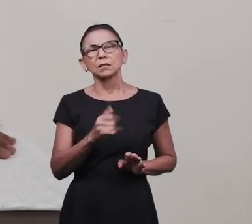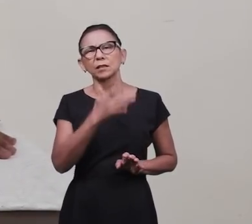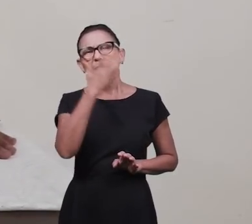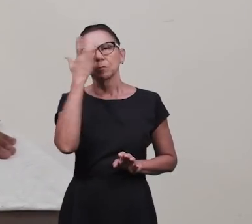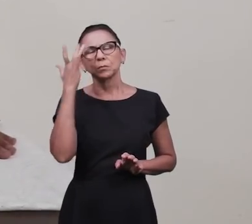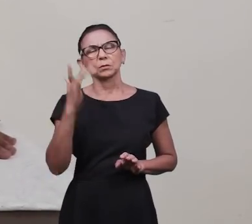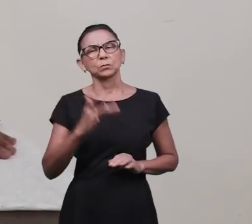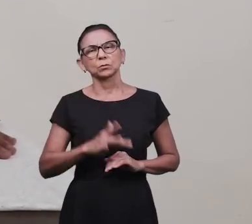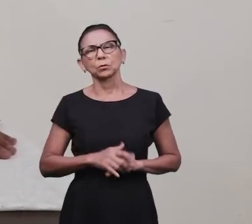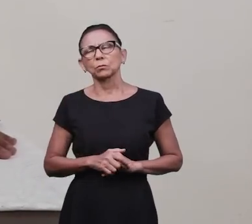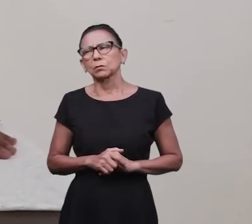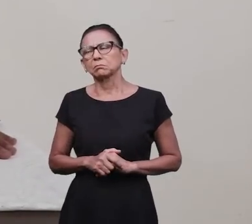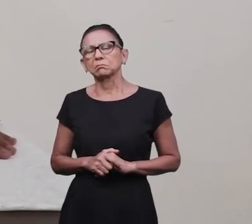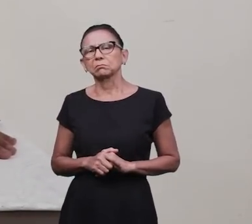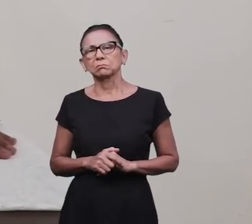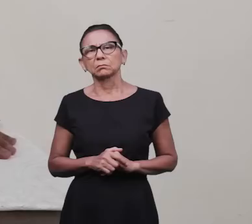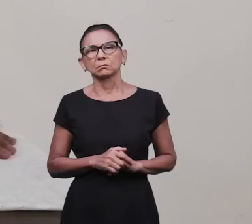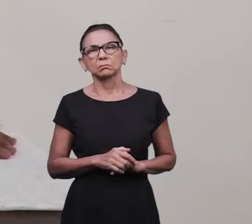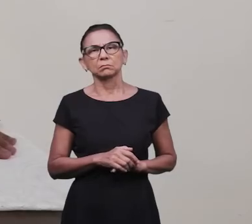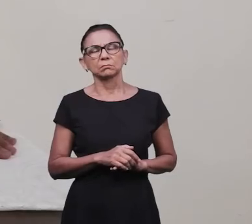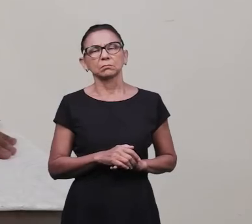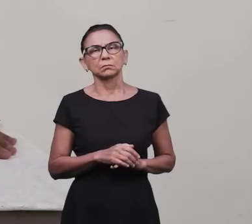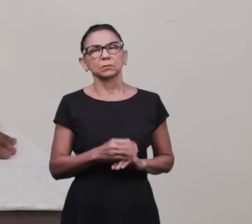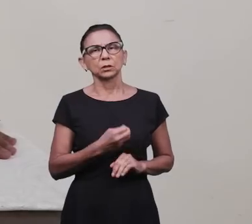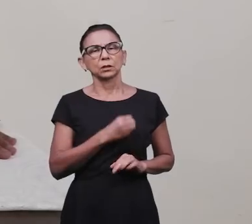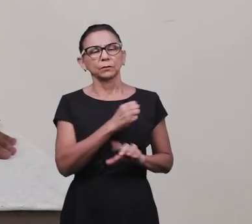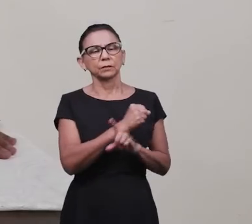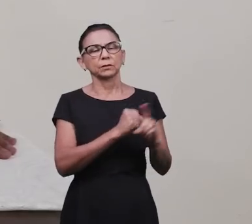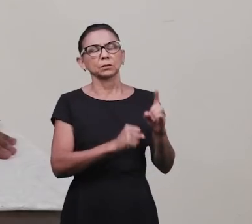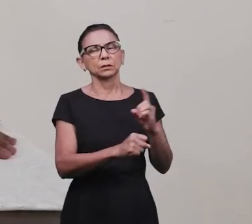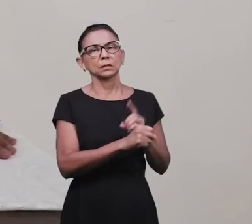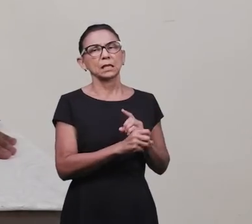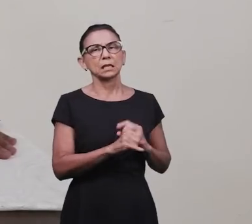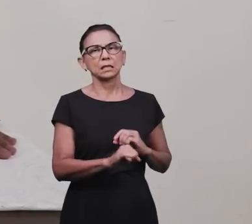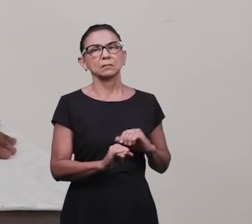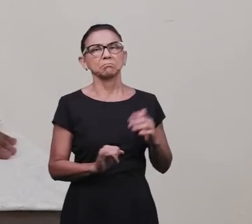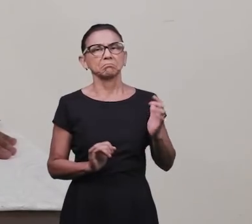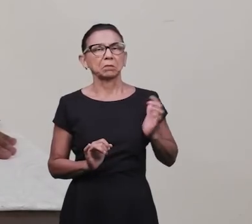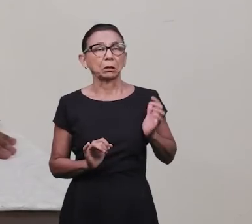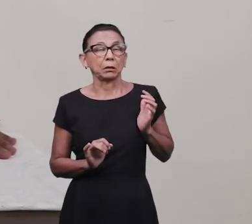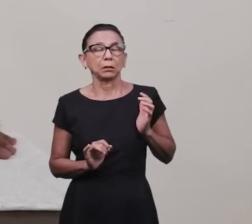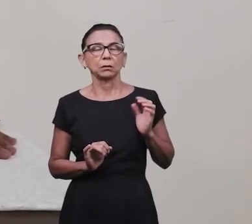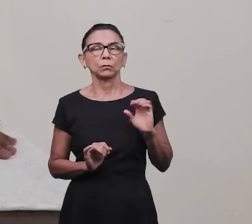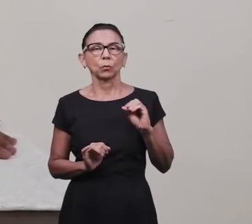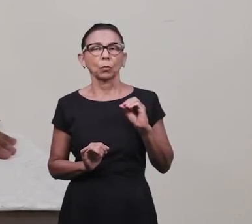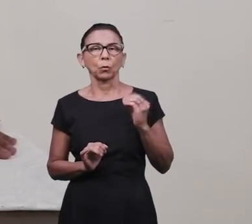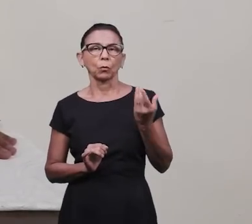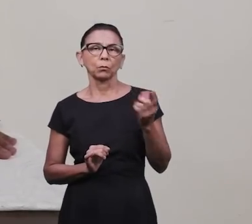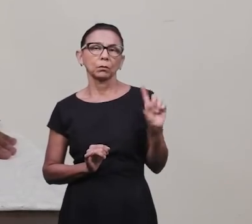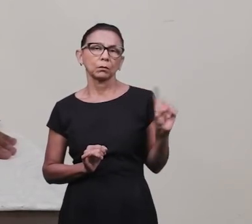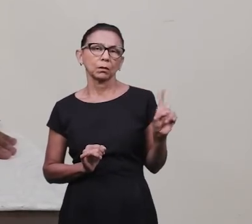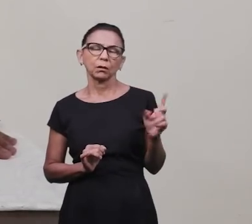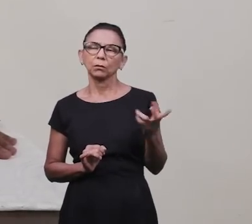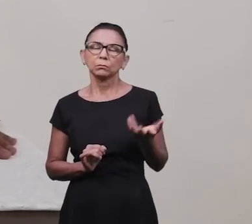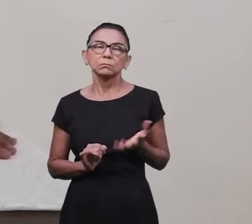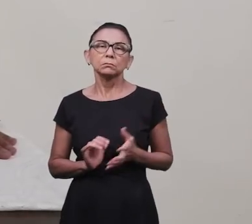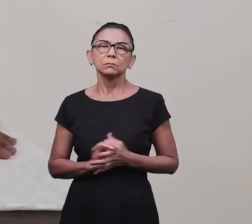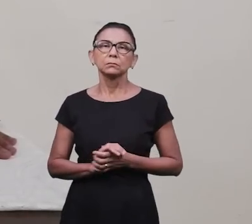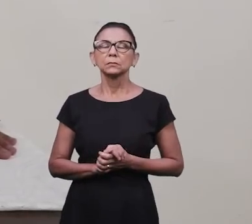Ezequias, o profeta aqui, Isaías, o rei Ezequias, você,